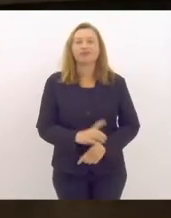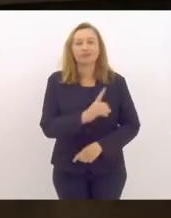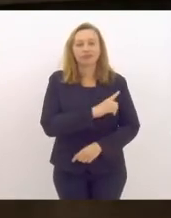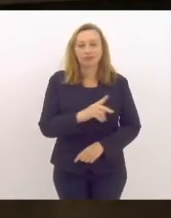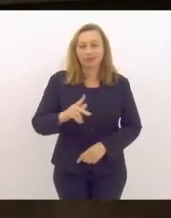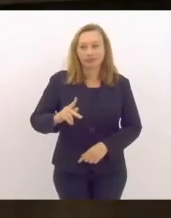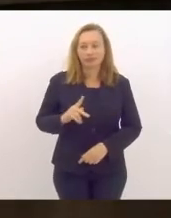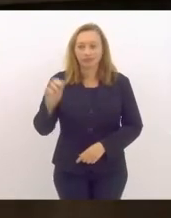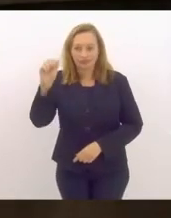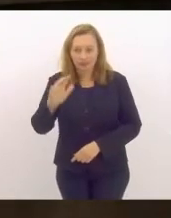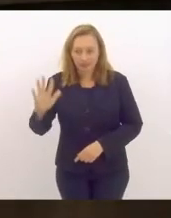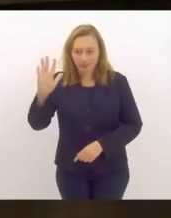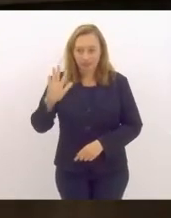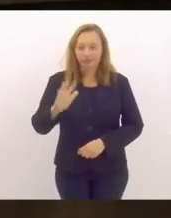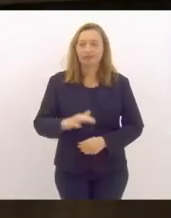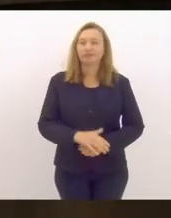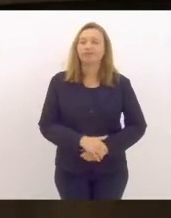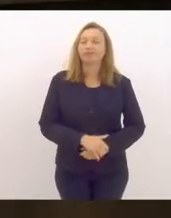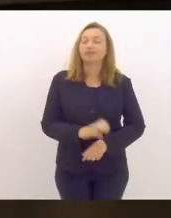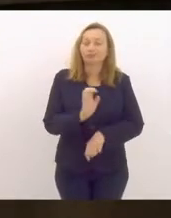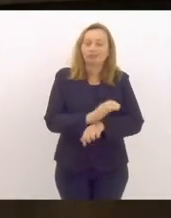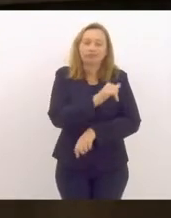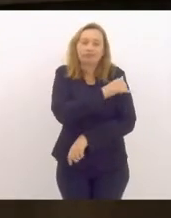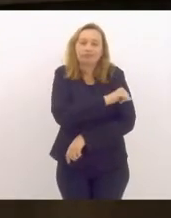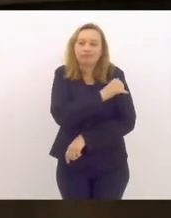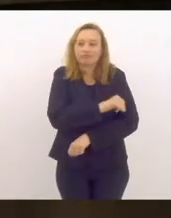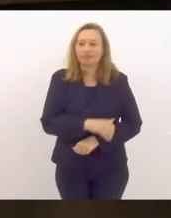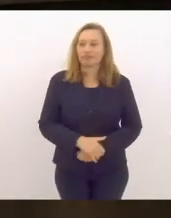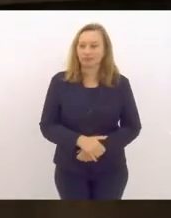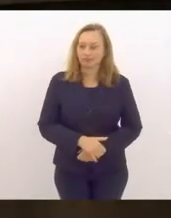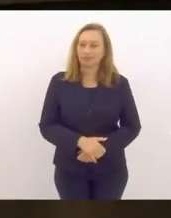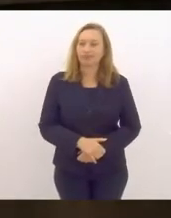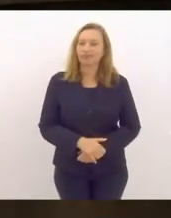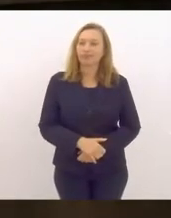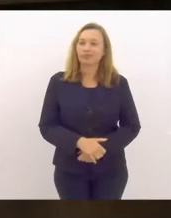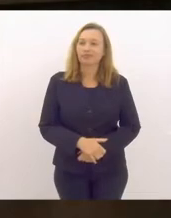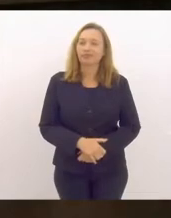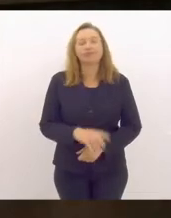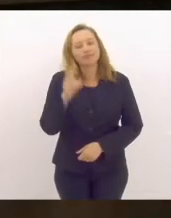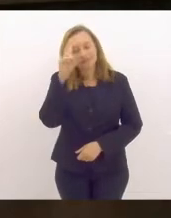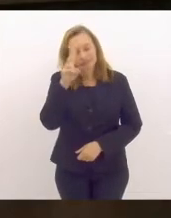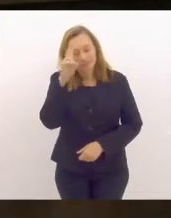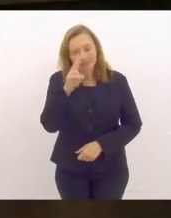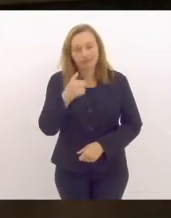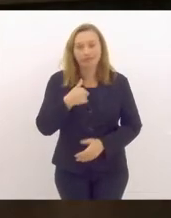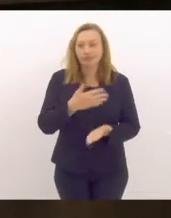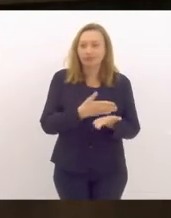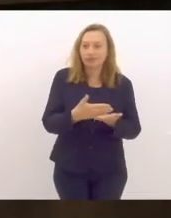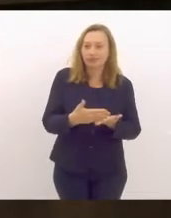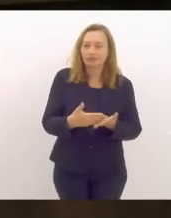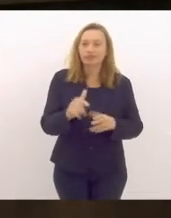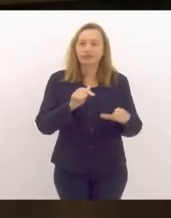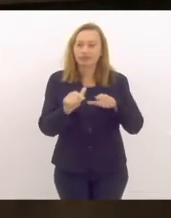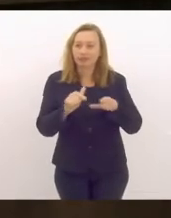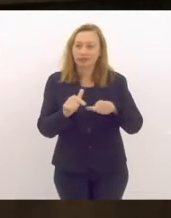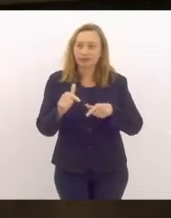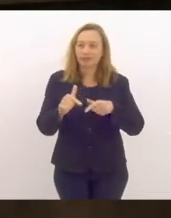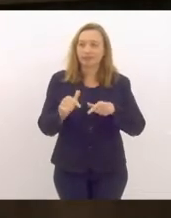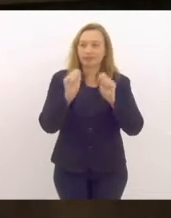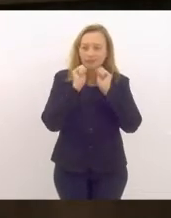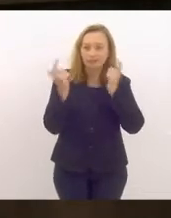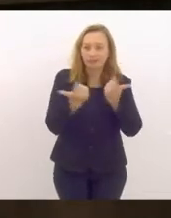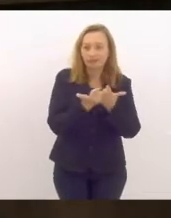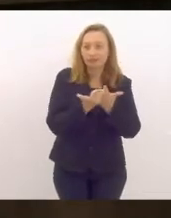defensor-geral do Estado do Rio de Janeiro, defensor público geral. Eu me lembro que quando comecei o mandato na Assembleia, na